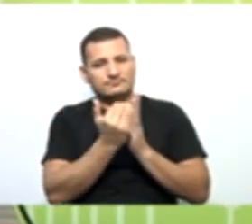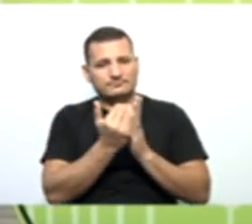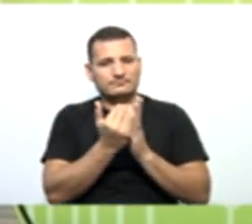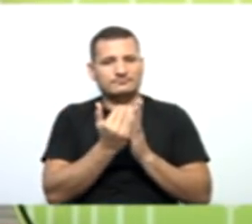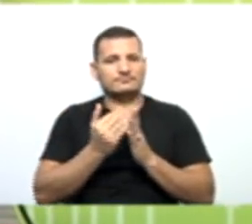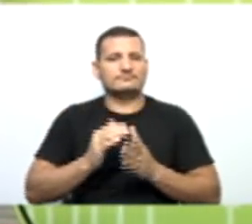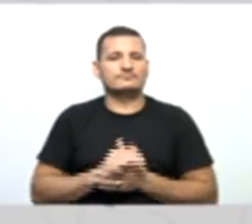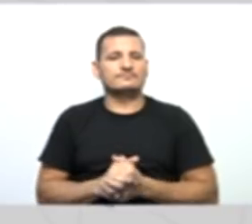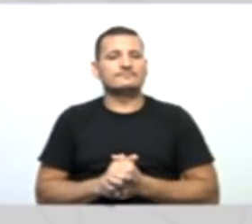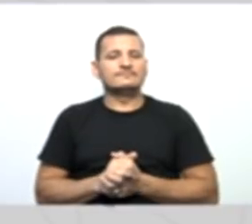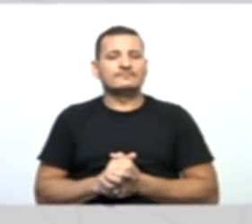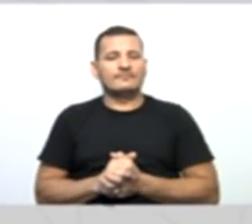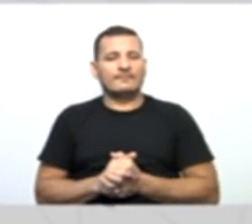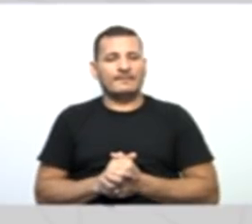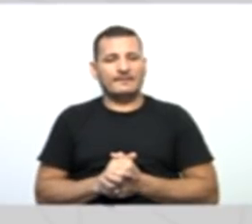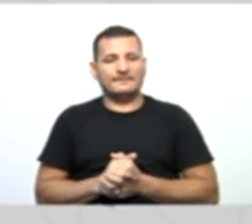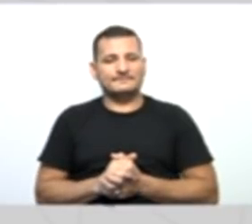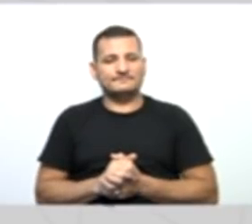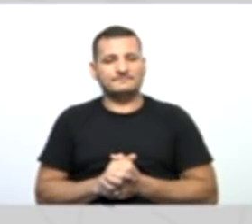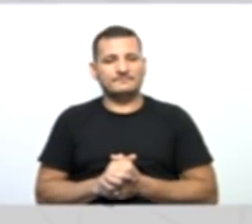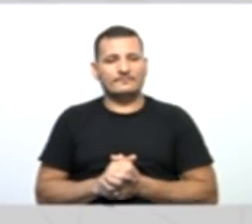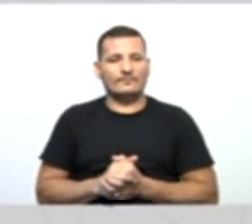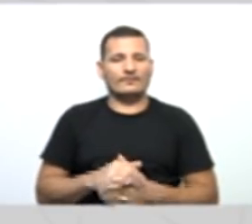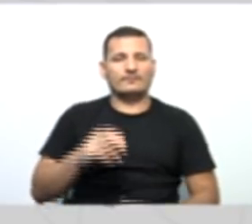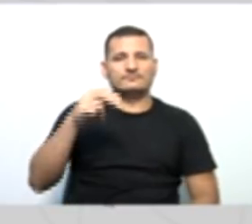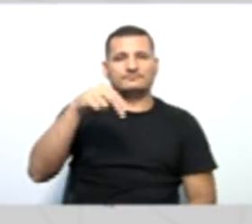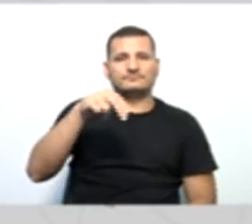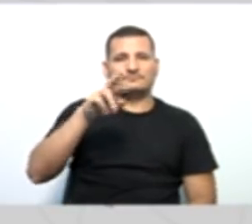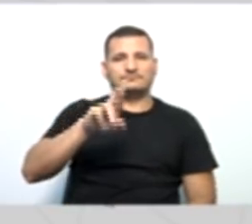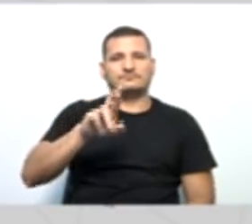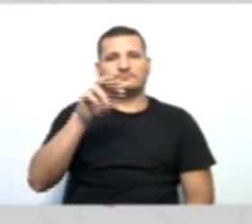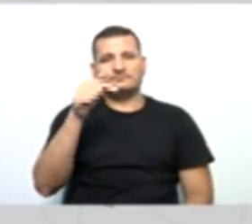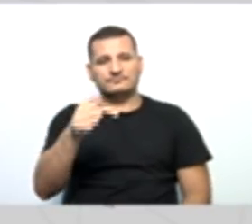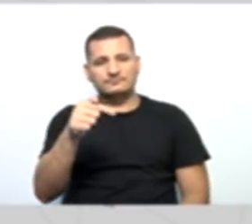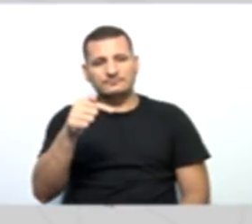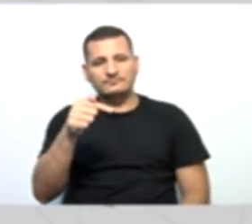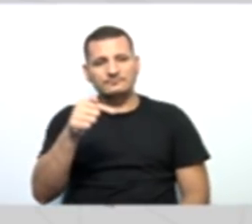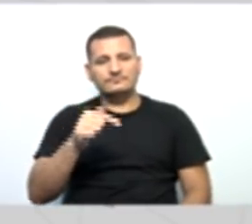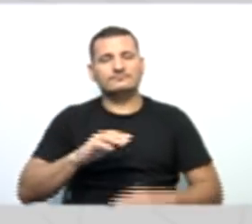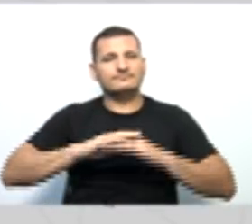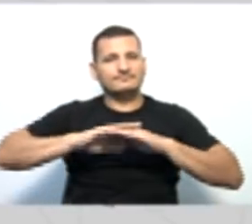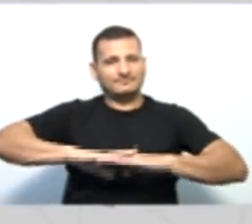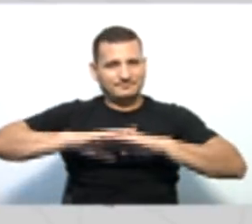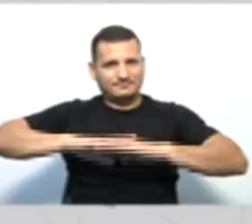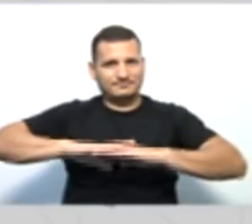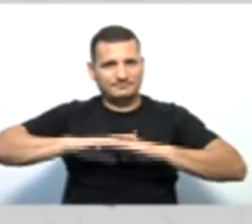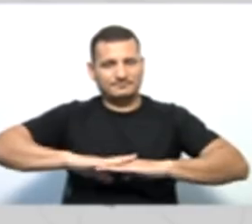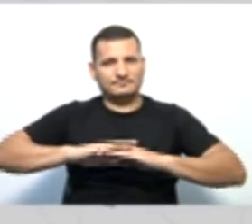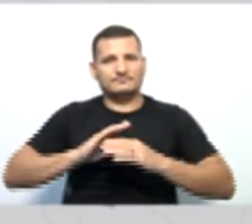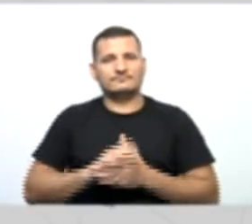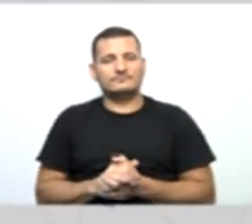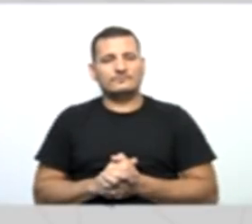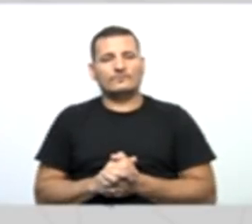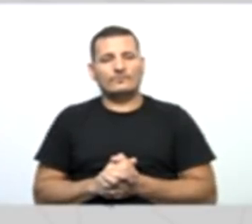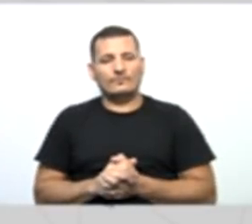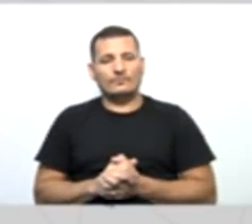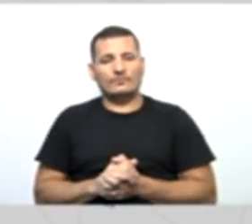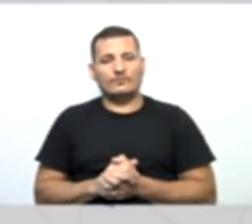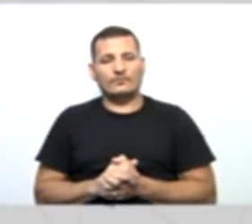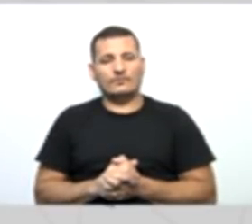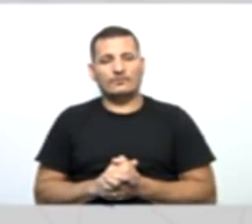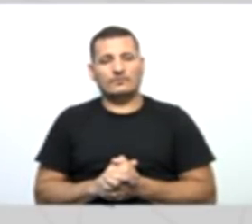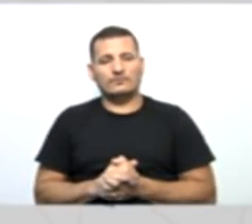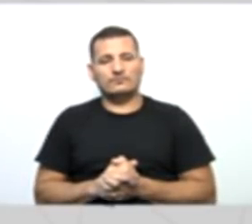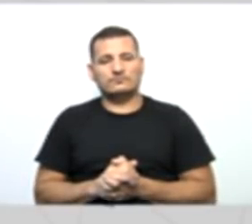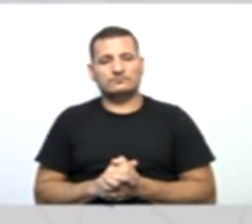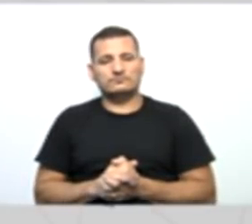voltar lá então na nossa regra. NR7 dos primeiros socorros. Todo estabelecimento, e aqui se